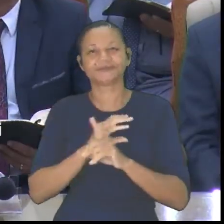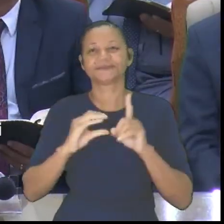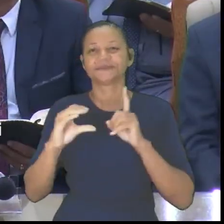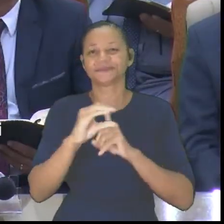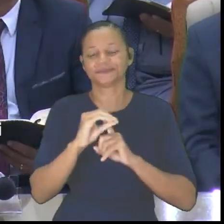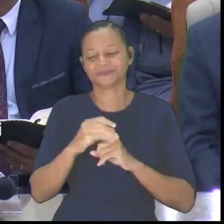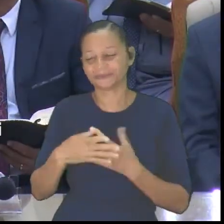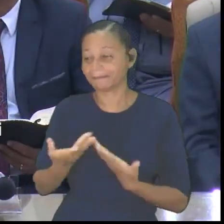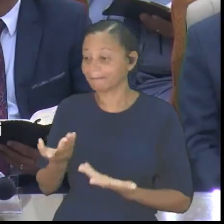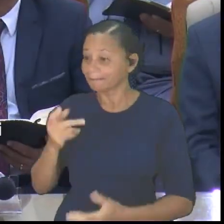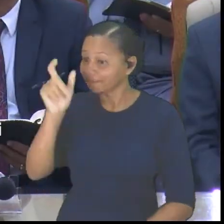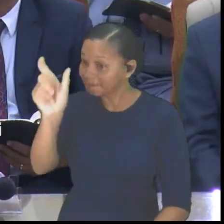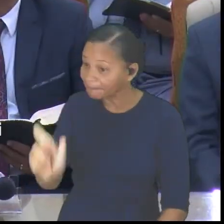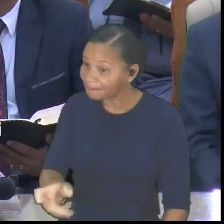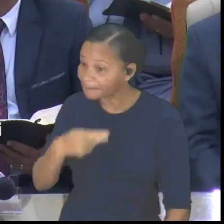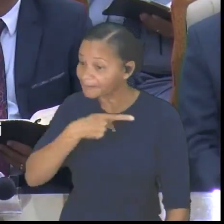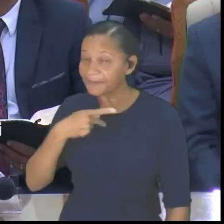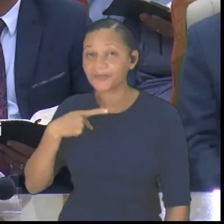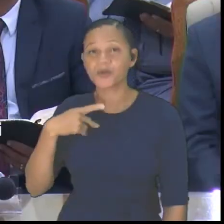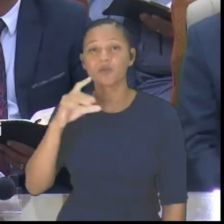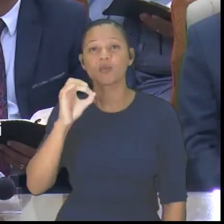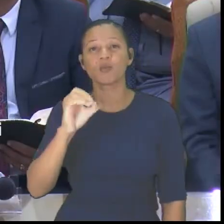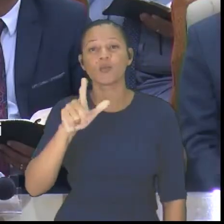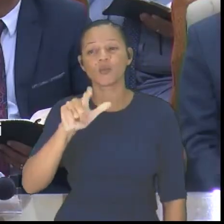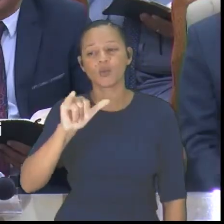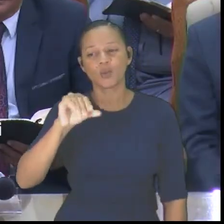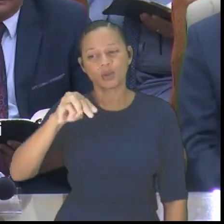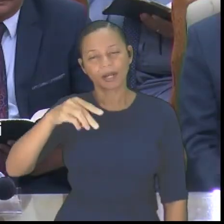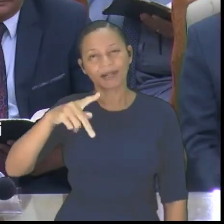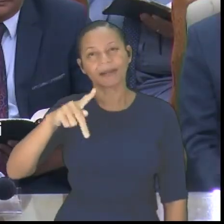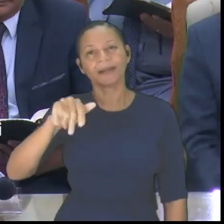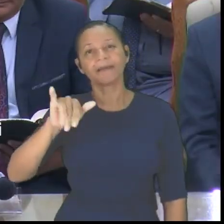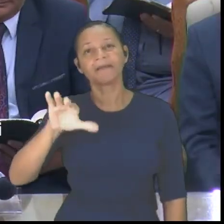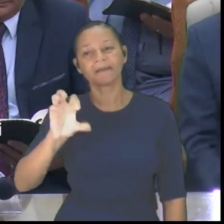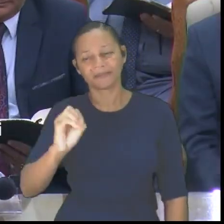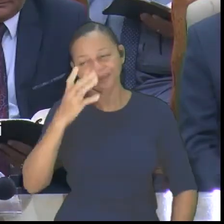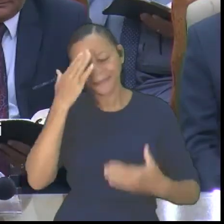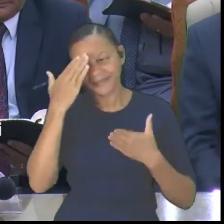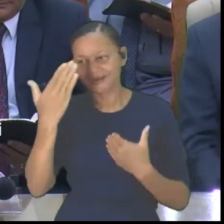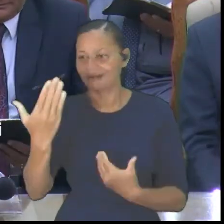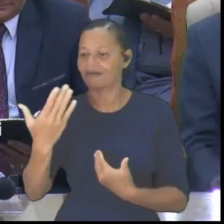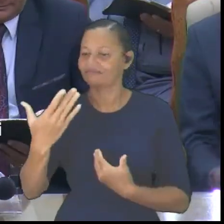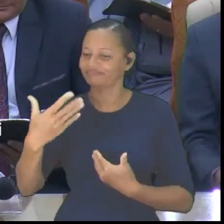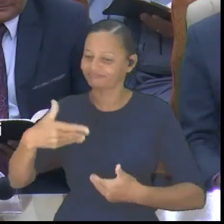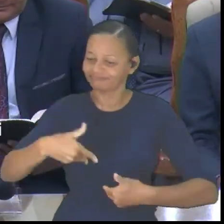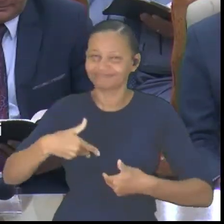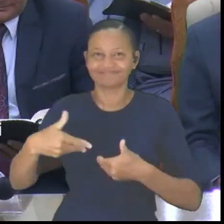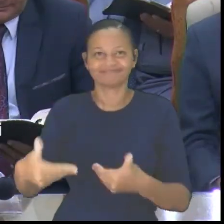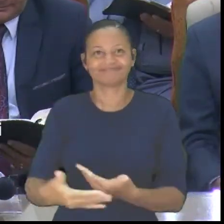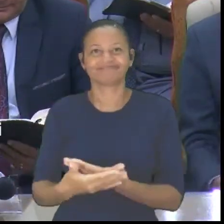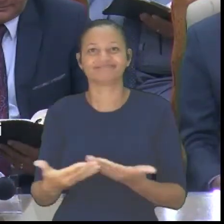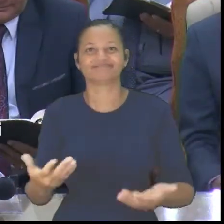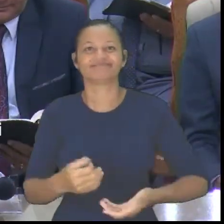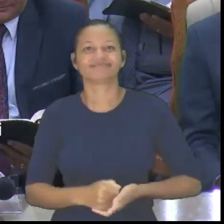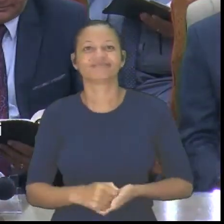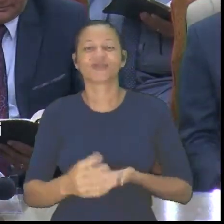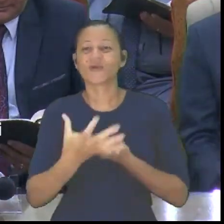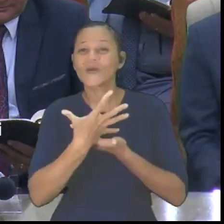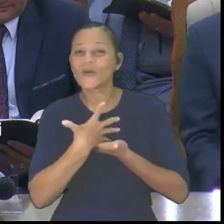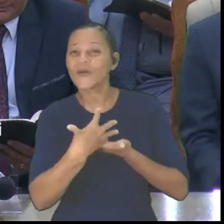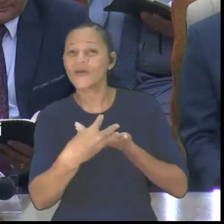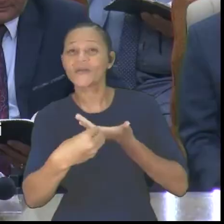também pela sua recepção. O senhor é uma bênção. Quantos acharam, digam cantando: eu